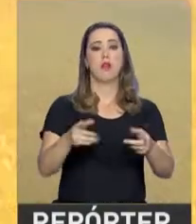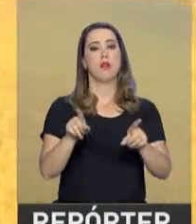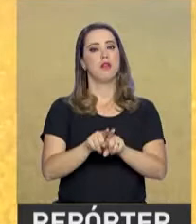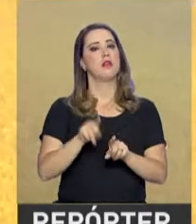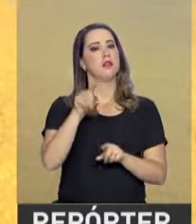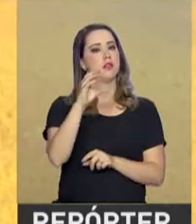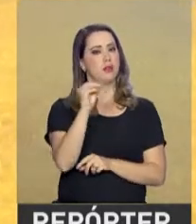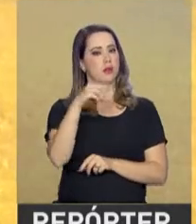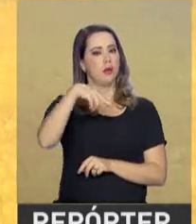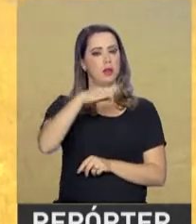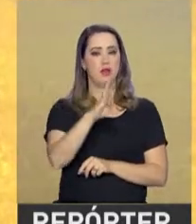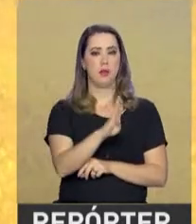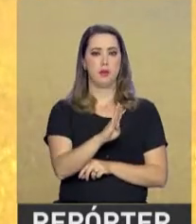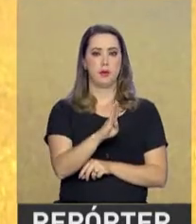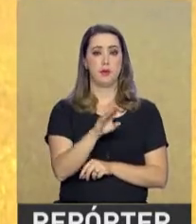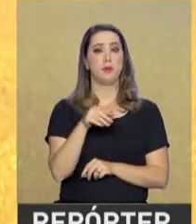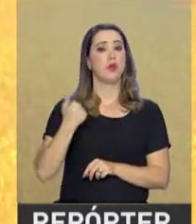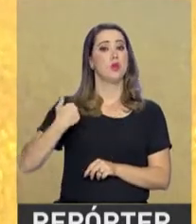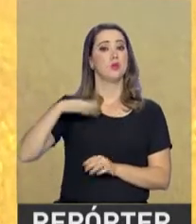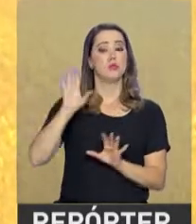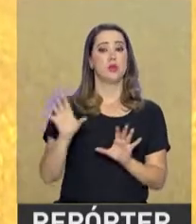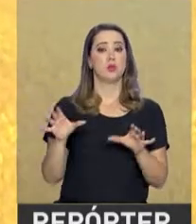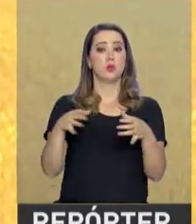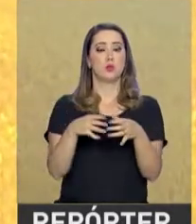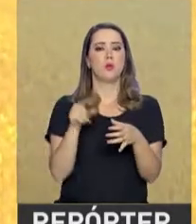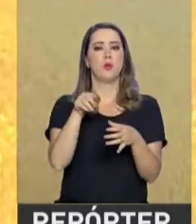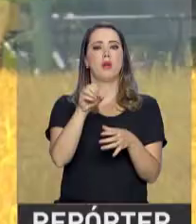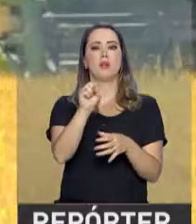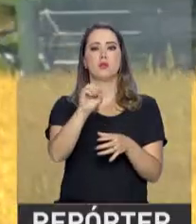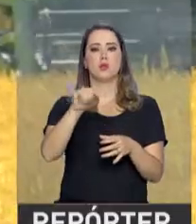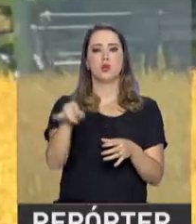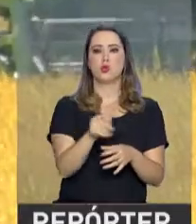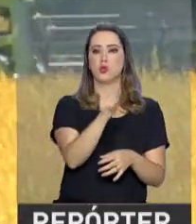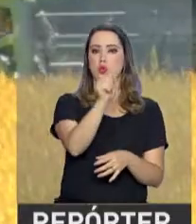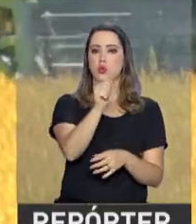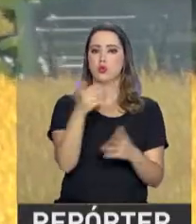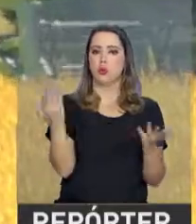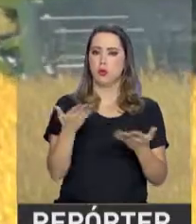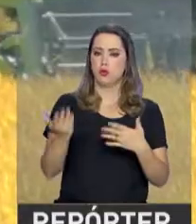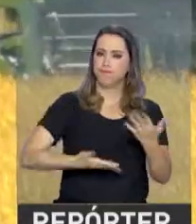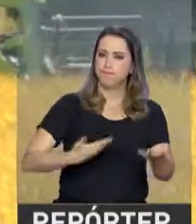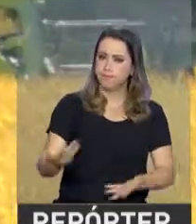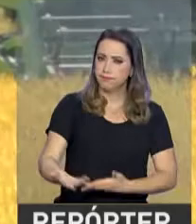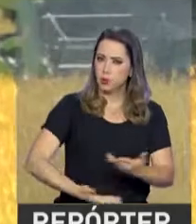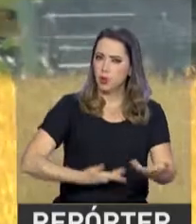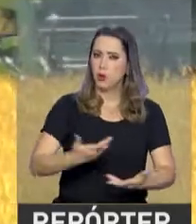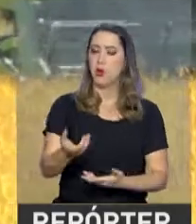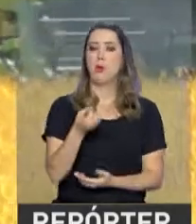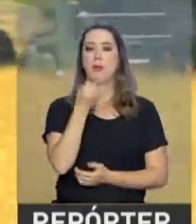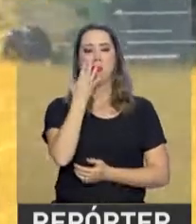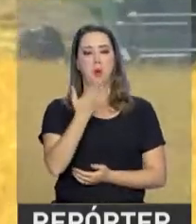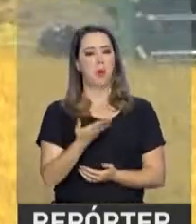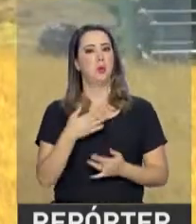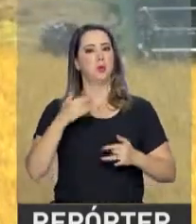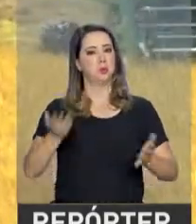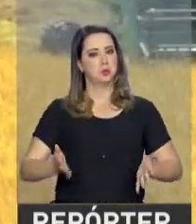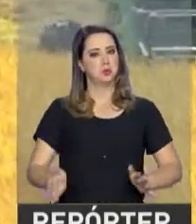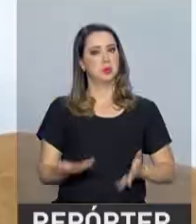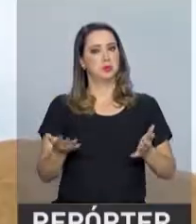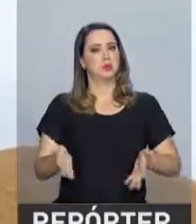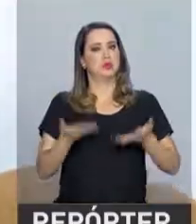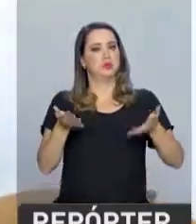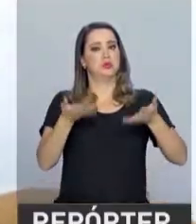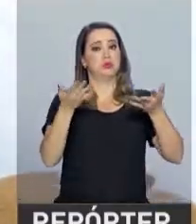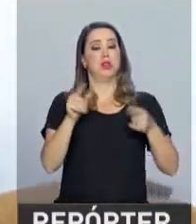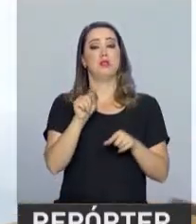abastecimento a conab os maiores volumes são da soja que com o avanço da colheita vem confirmando a boa produtividade a